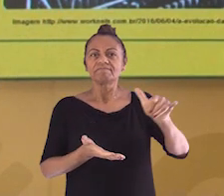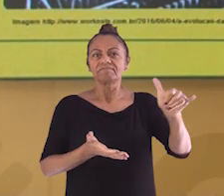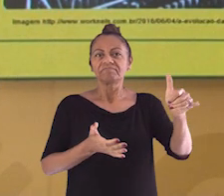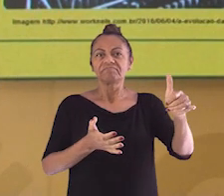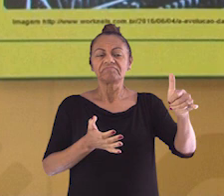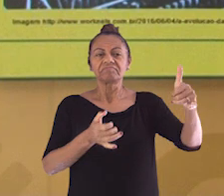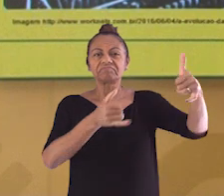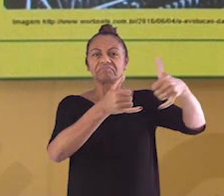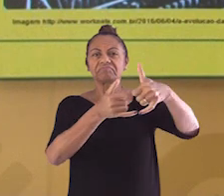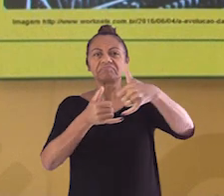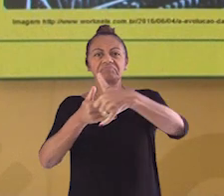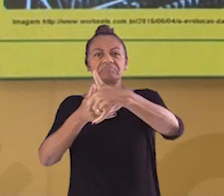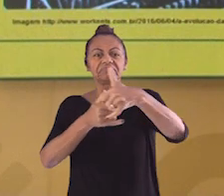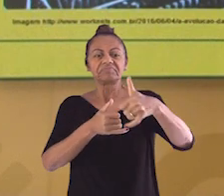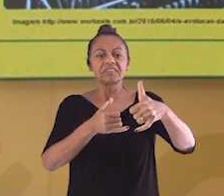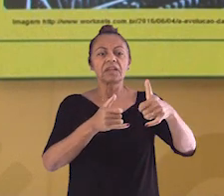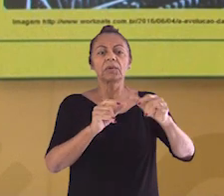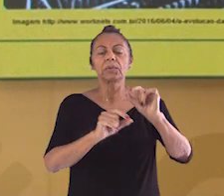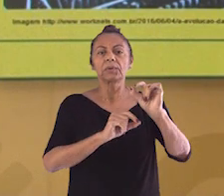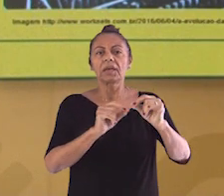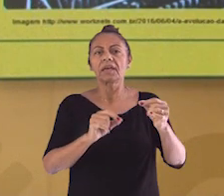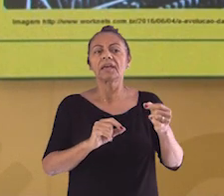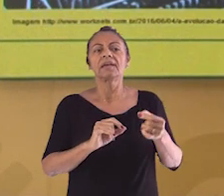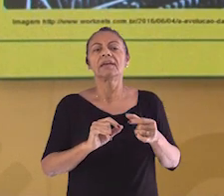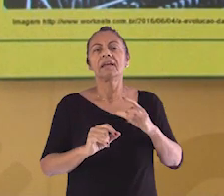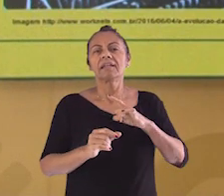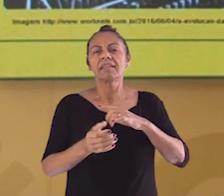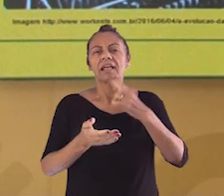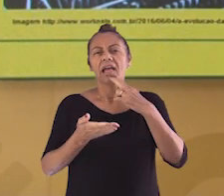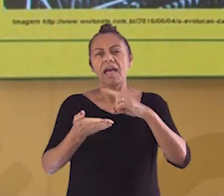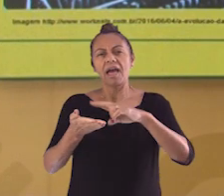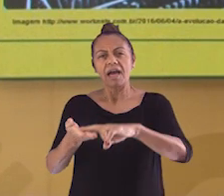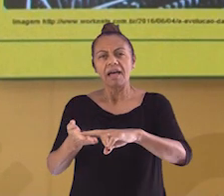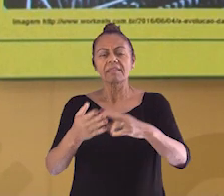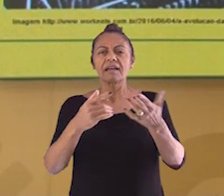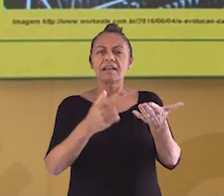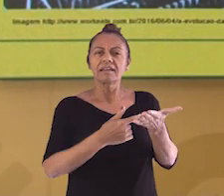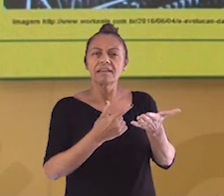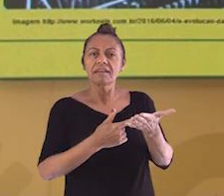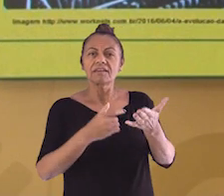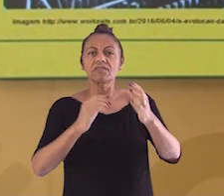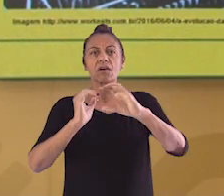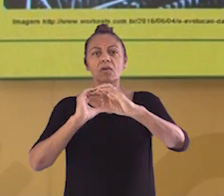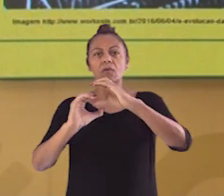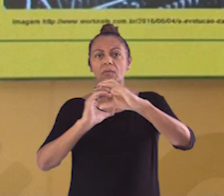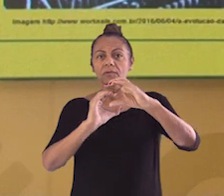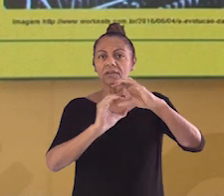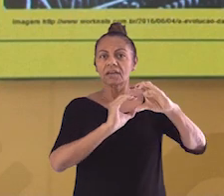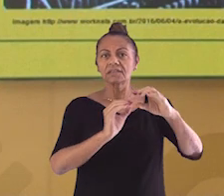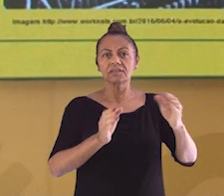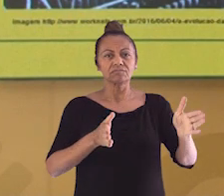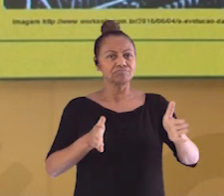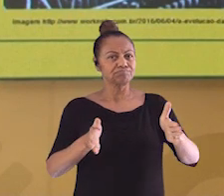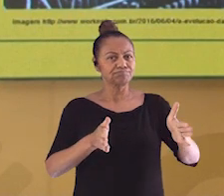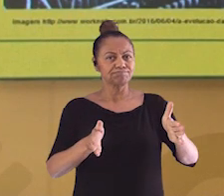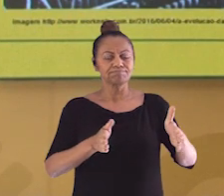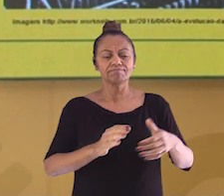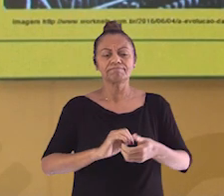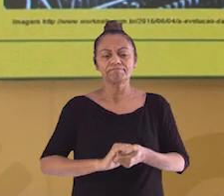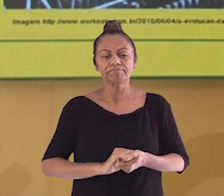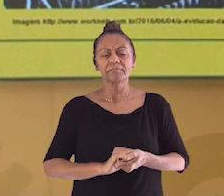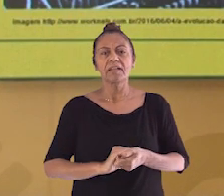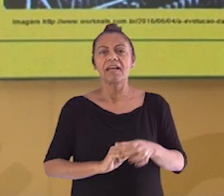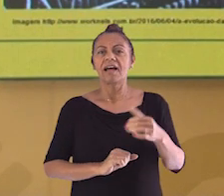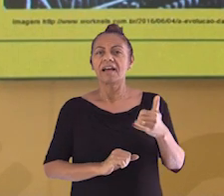Revolução Industrial. Junto com as cartas e os livros, eram uma forma de comunicação daquele período de tempo.